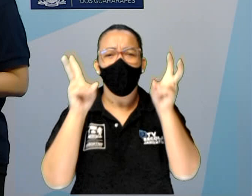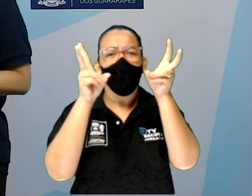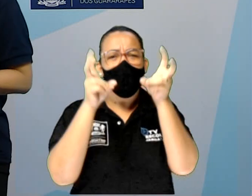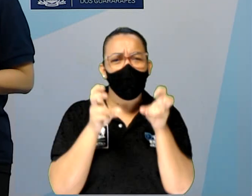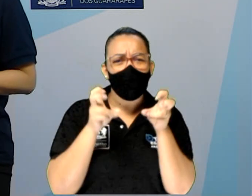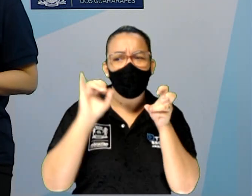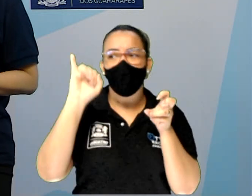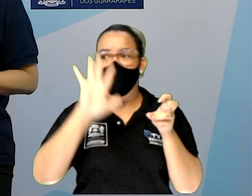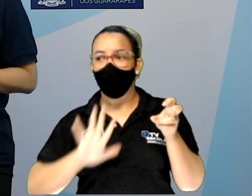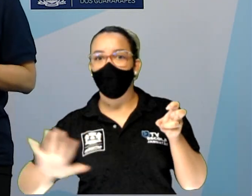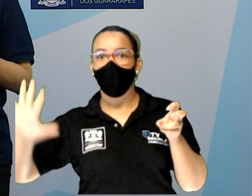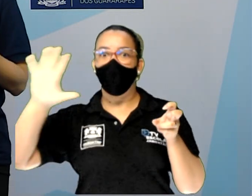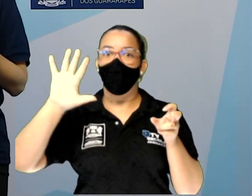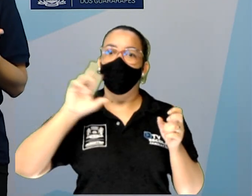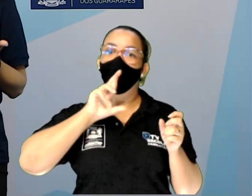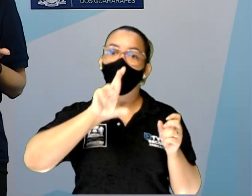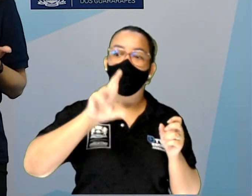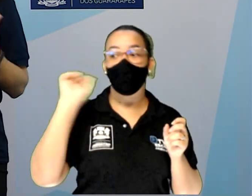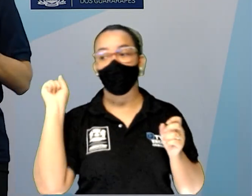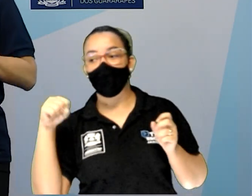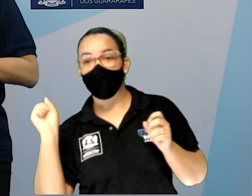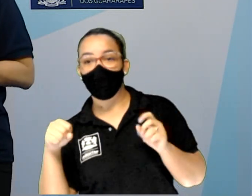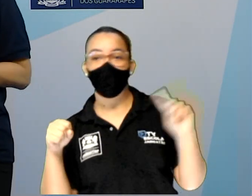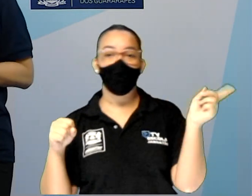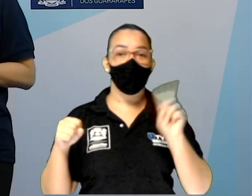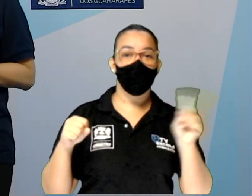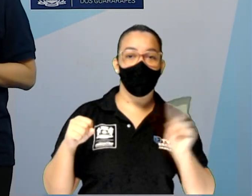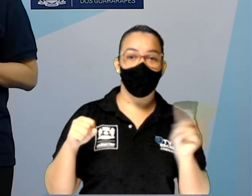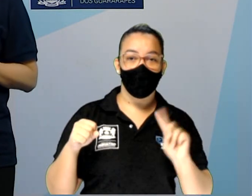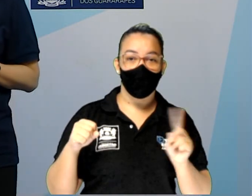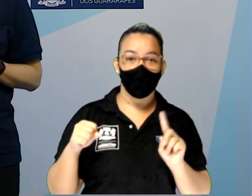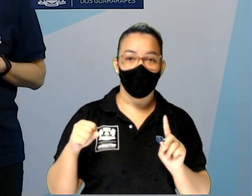Observa a imagem para responder se sim ou se não.